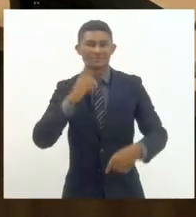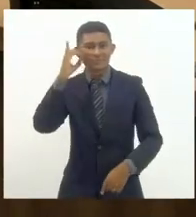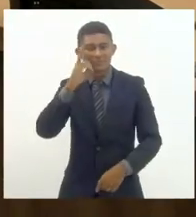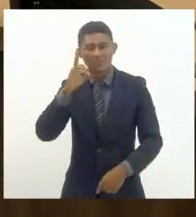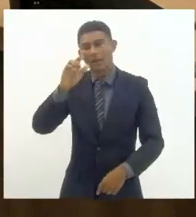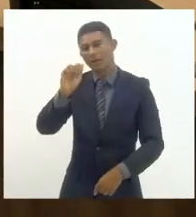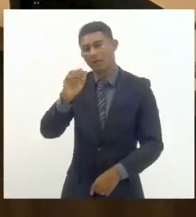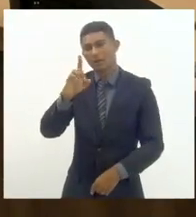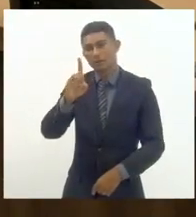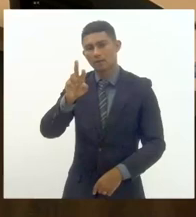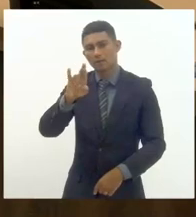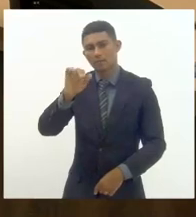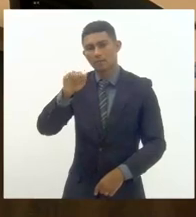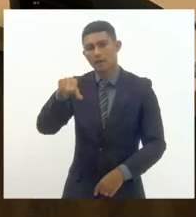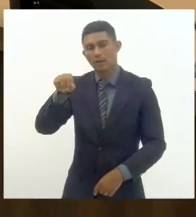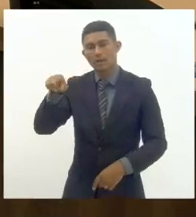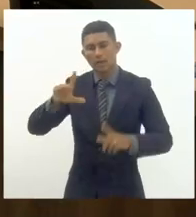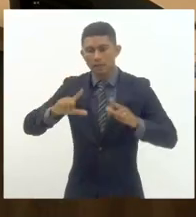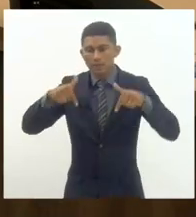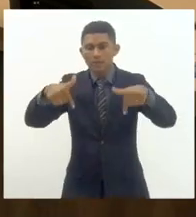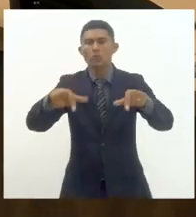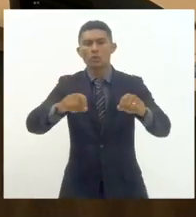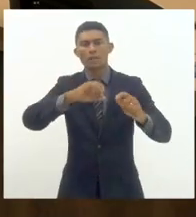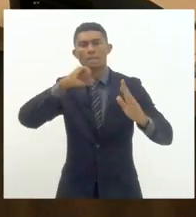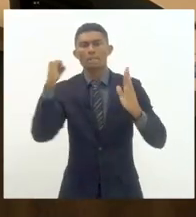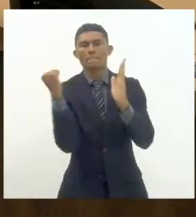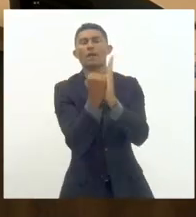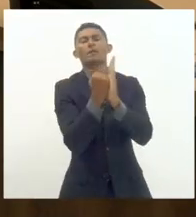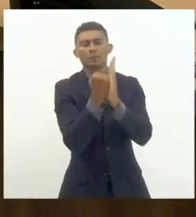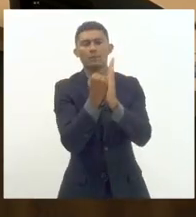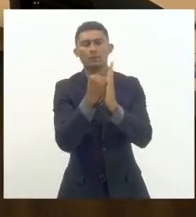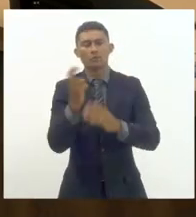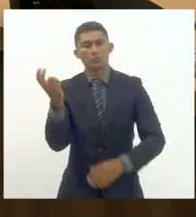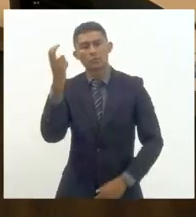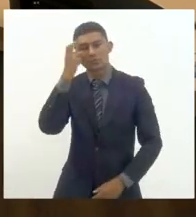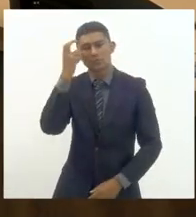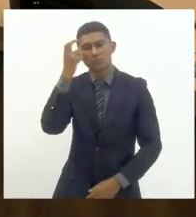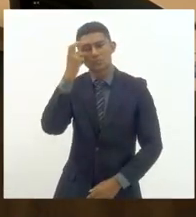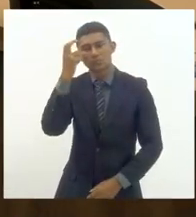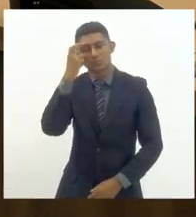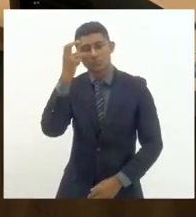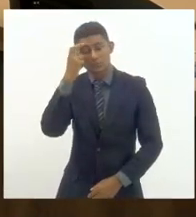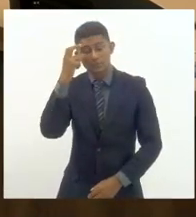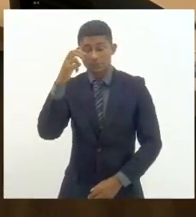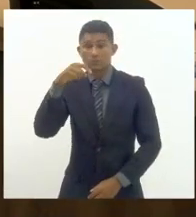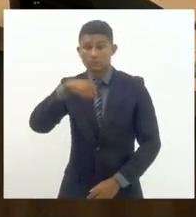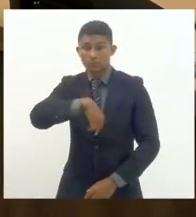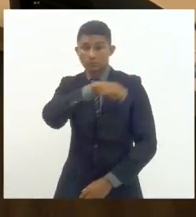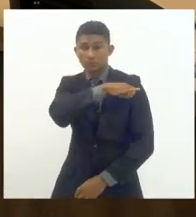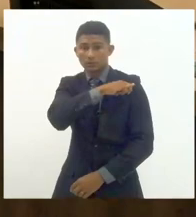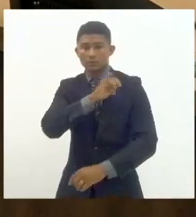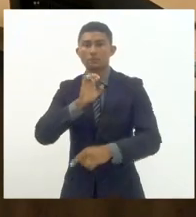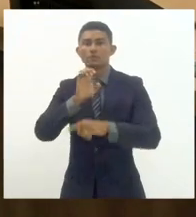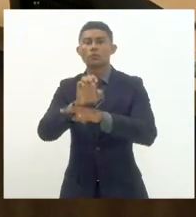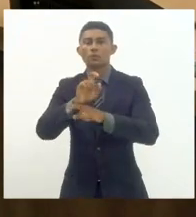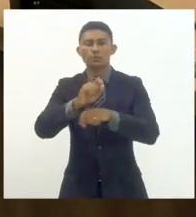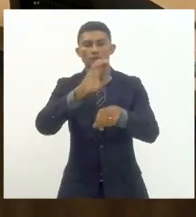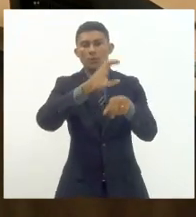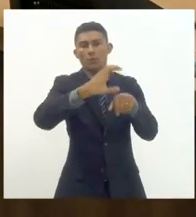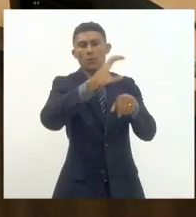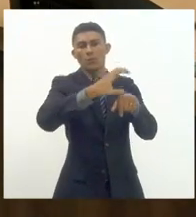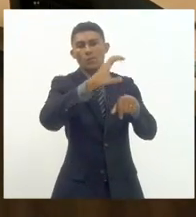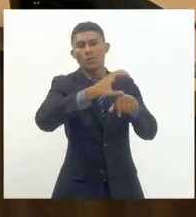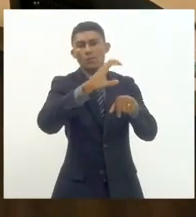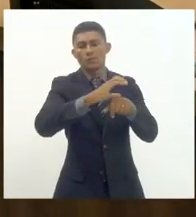Adriana Baltazar, que declarou patrimônio cultural e imaterial do Estado do Rio de Janeiro os cursos profissionalizantes de técnico de